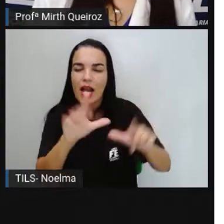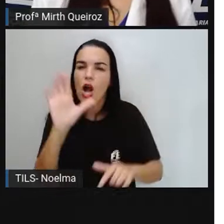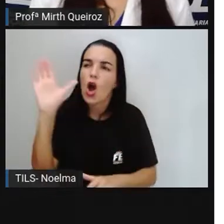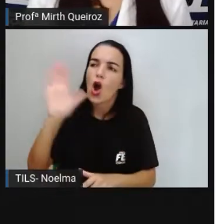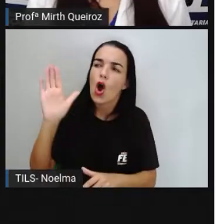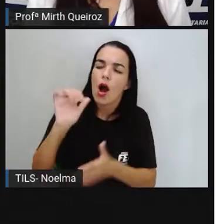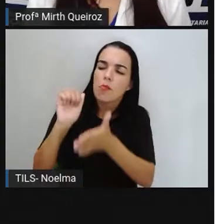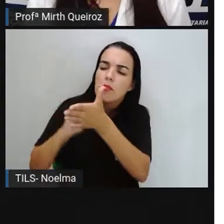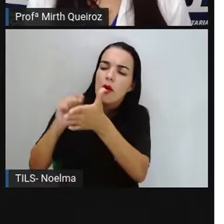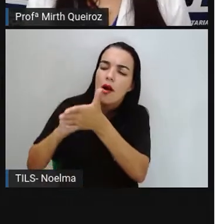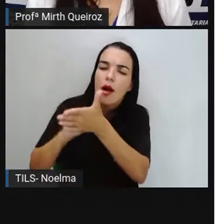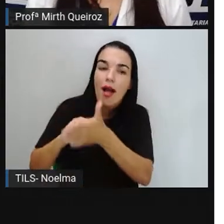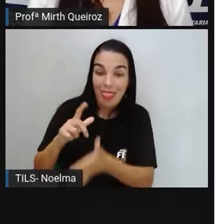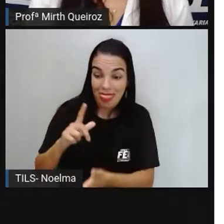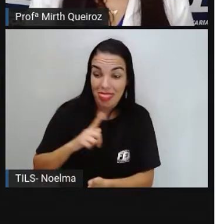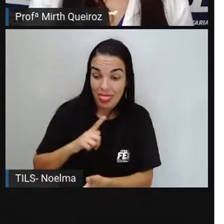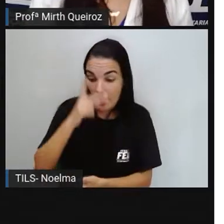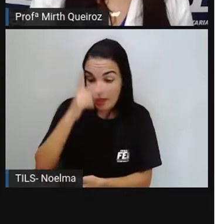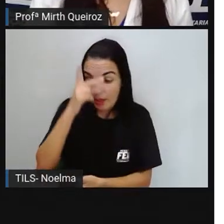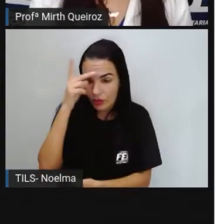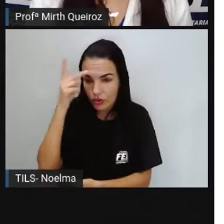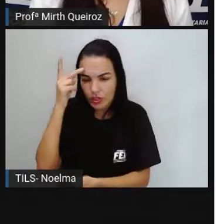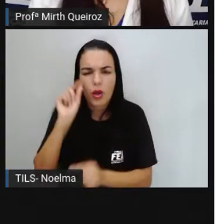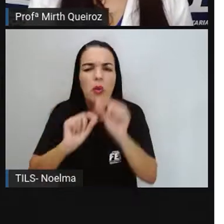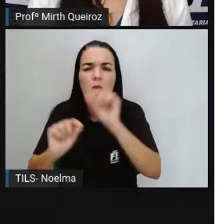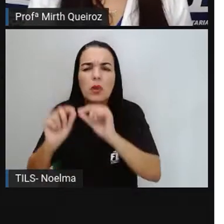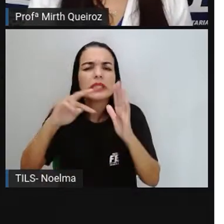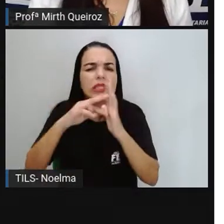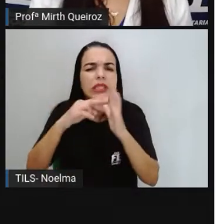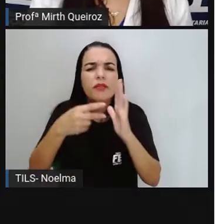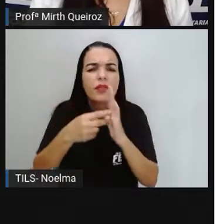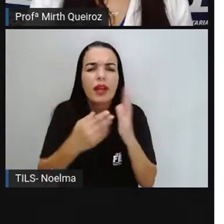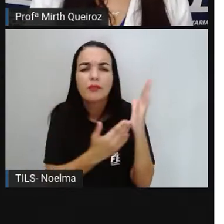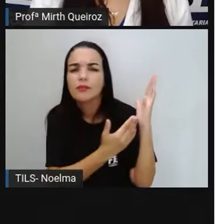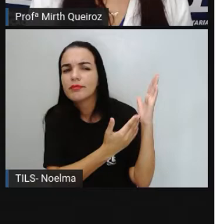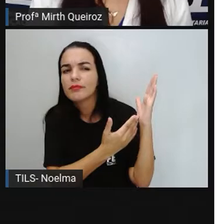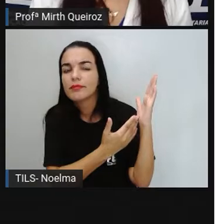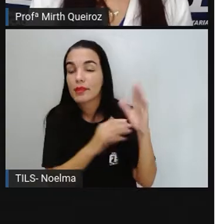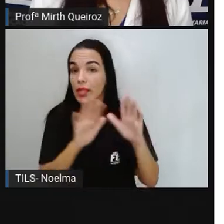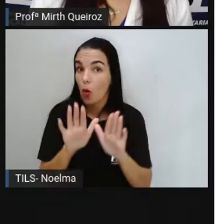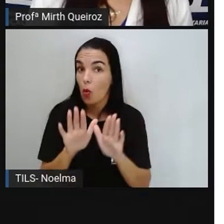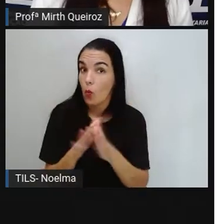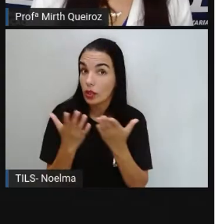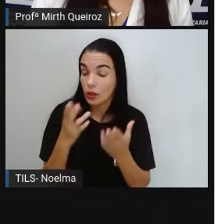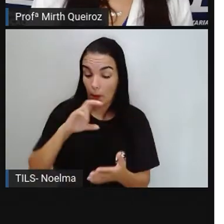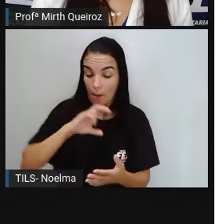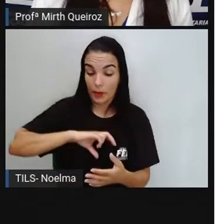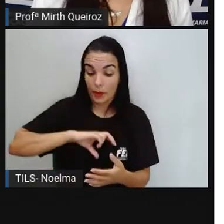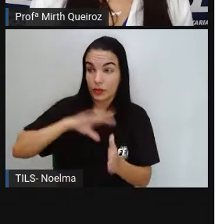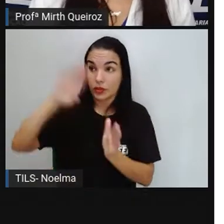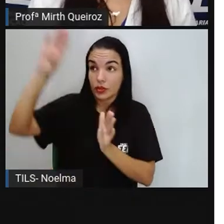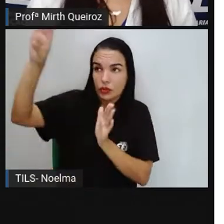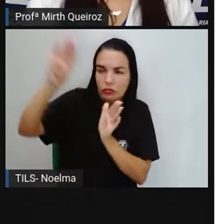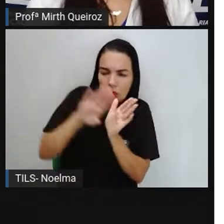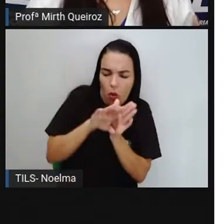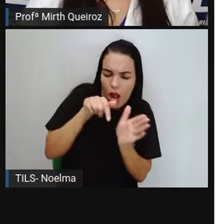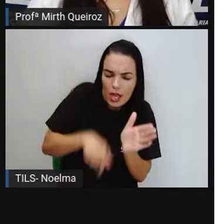casa, tem gente. O que significa isso? Quando os portugueses vieram ao Brasil, né,